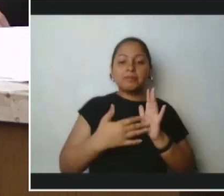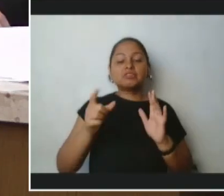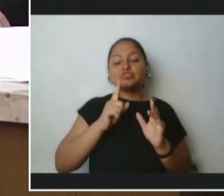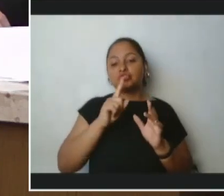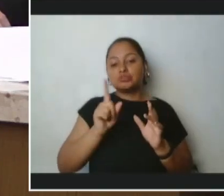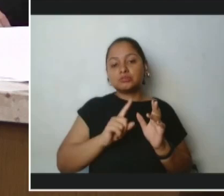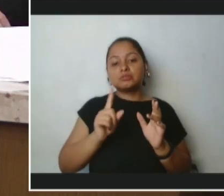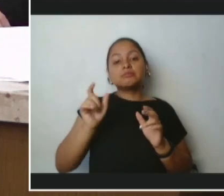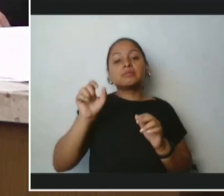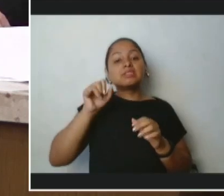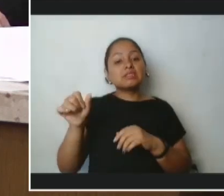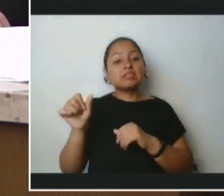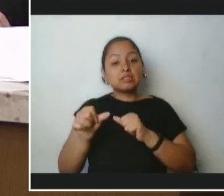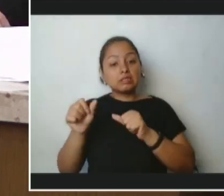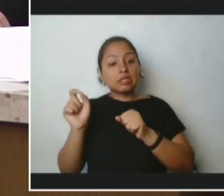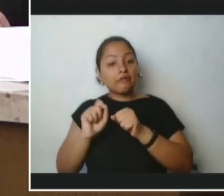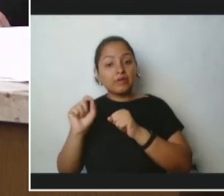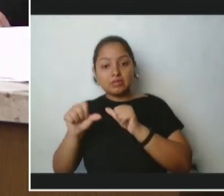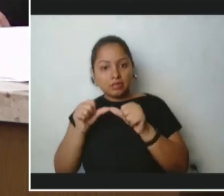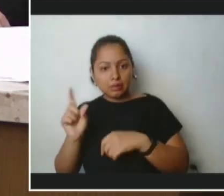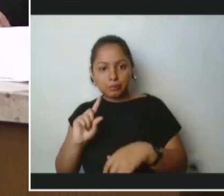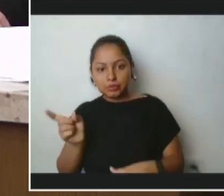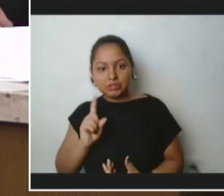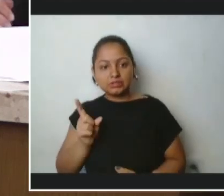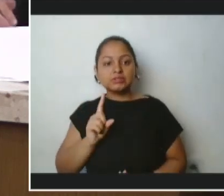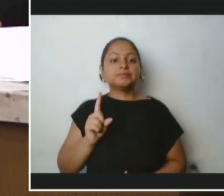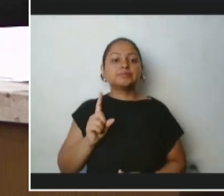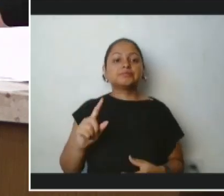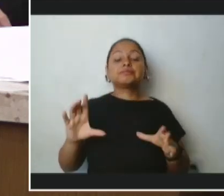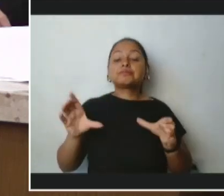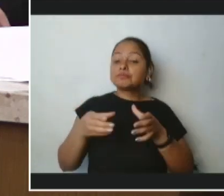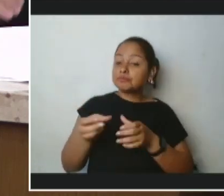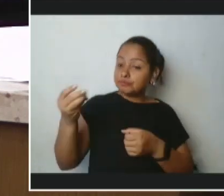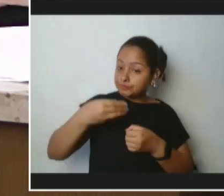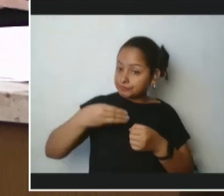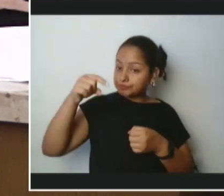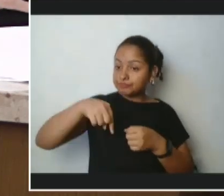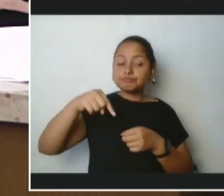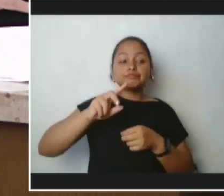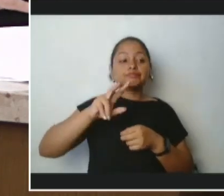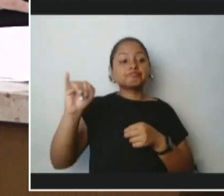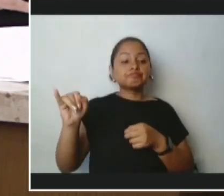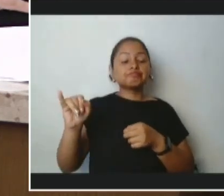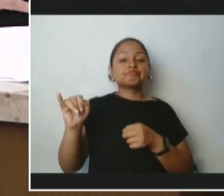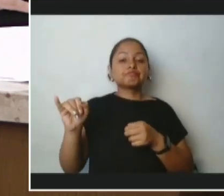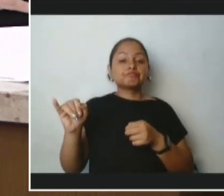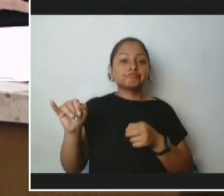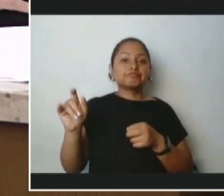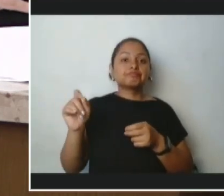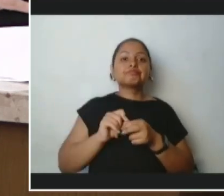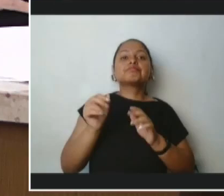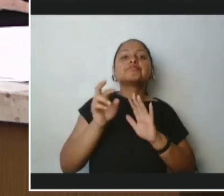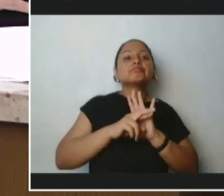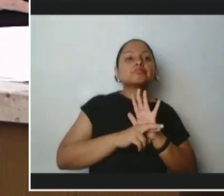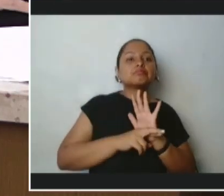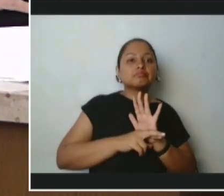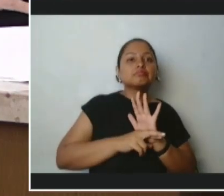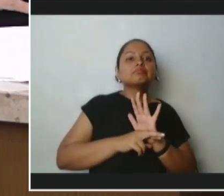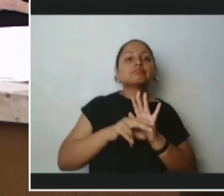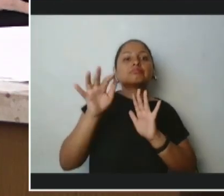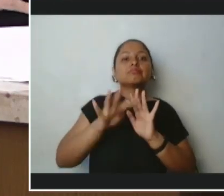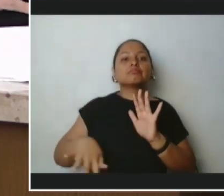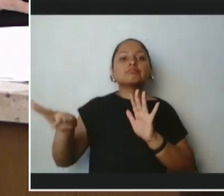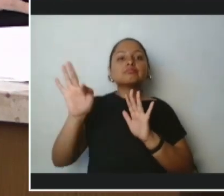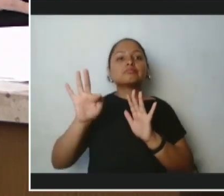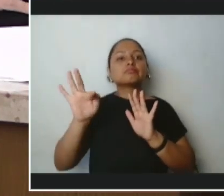não seja feita pelo município, passa-se a adotar a regra da lei federal. Então,